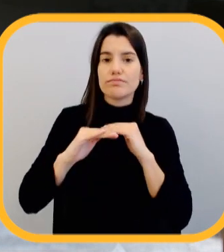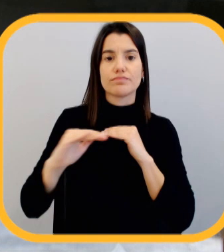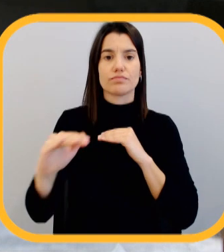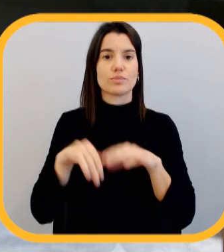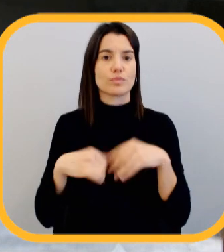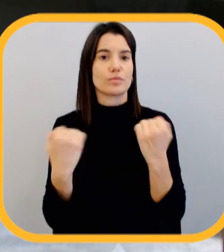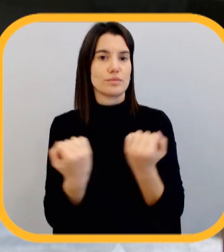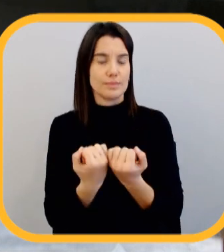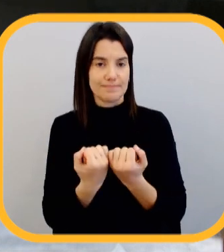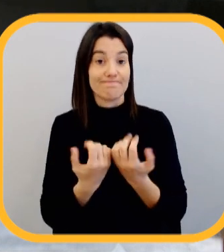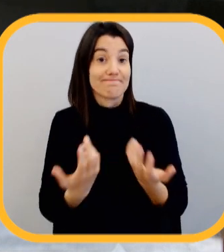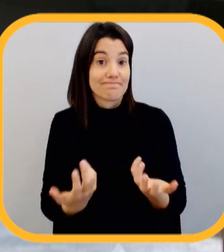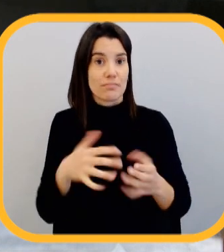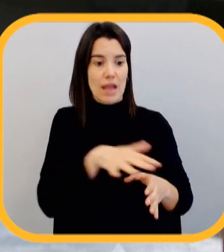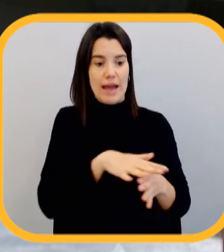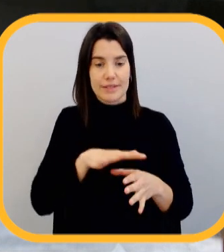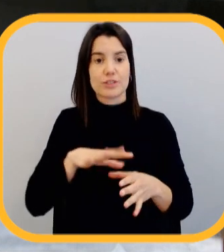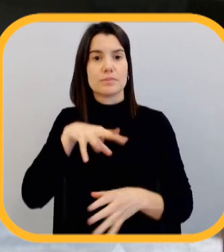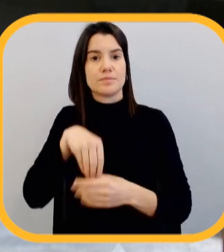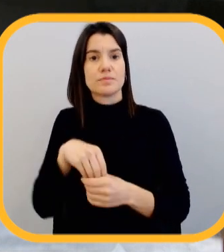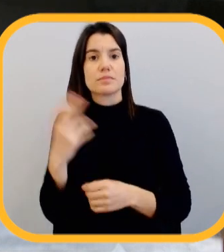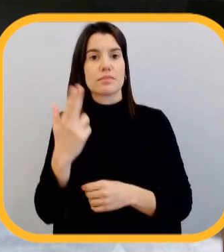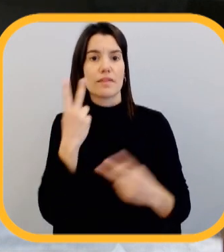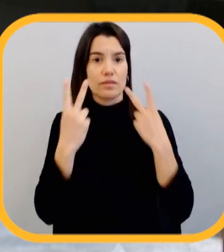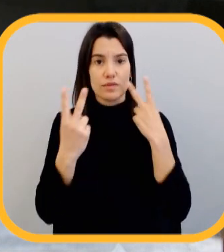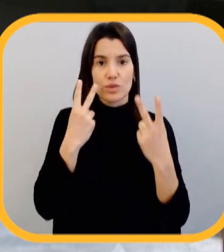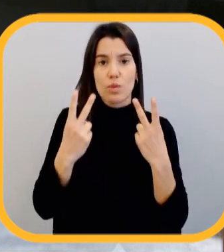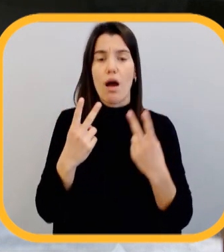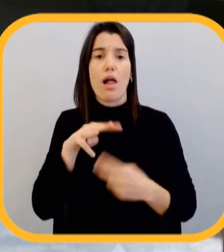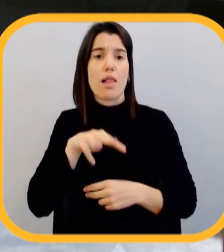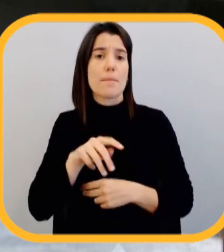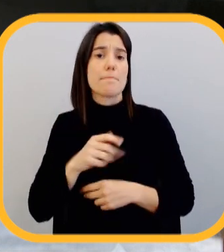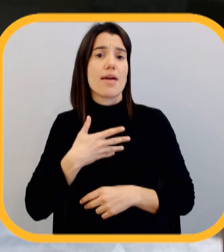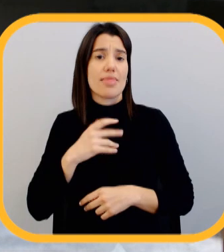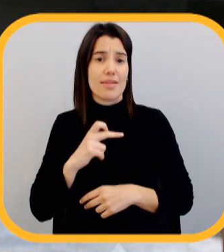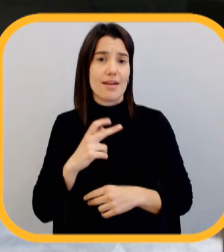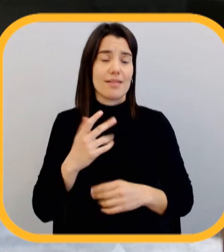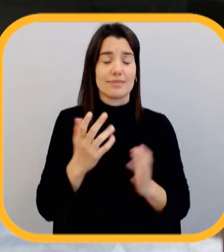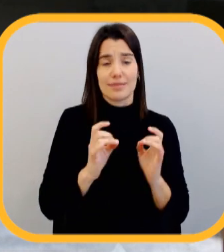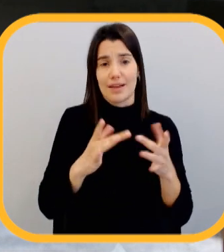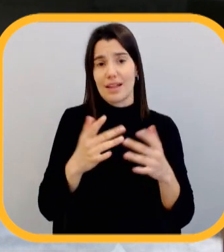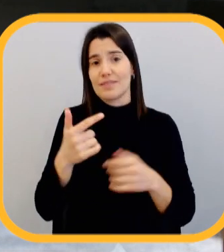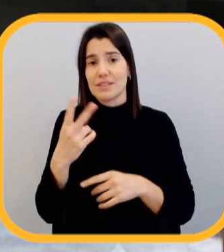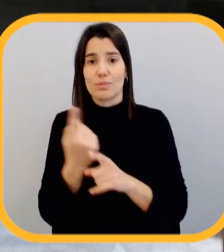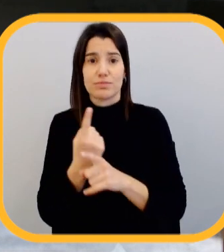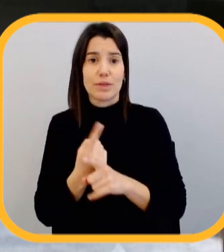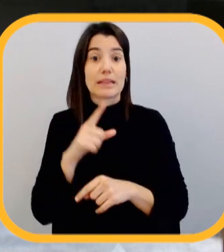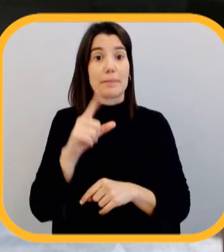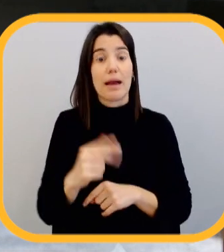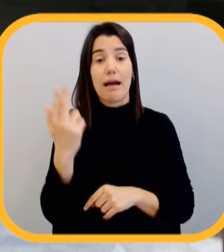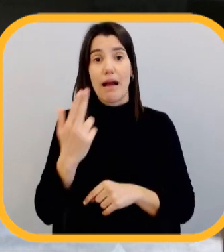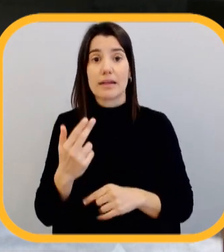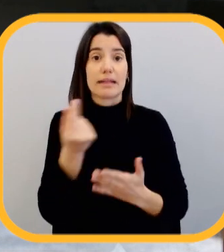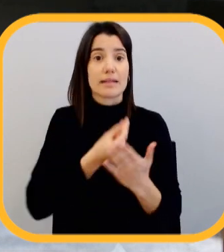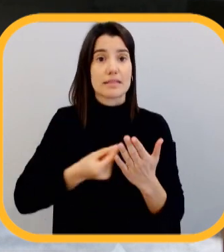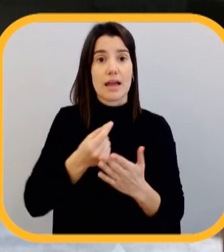desenvolvimento contínuo das sociedades. Estes setores incluem as artes visuais, os média, a arquitetura e design, o marketing